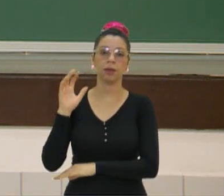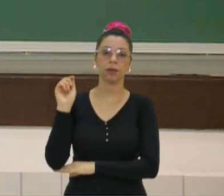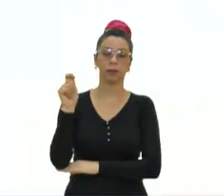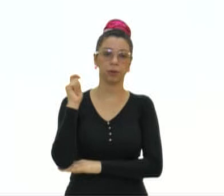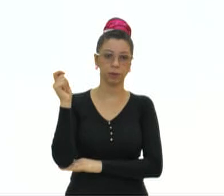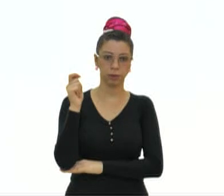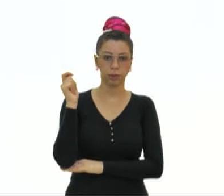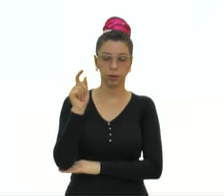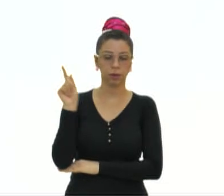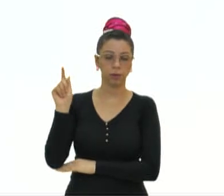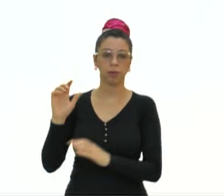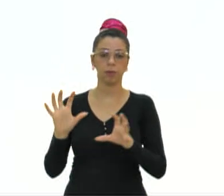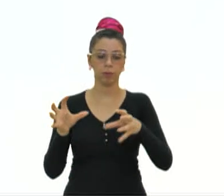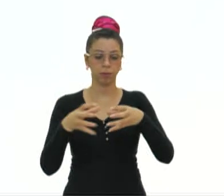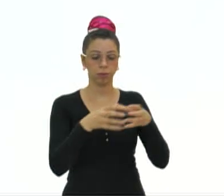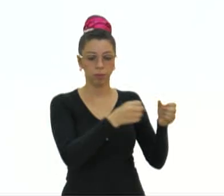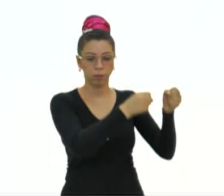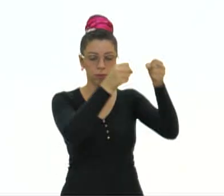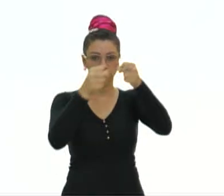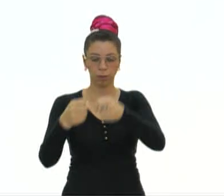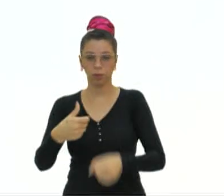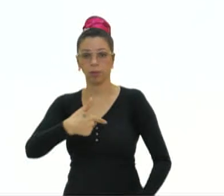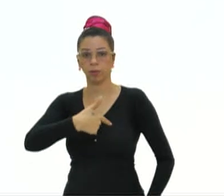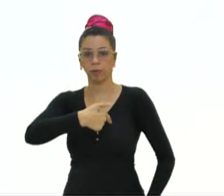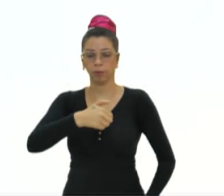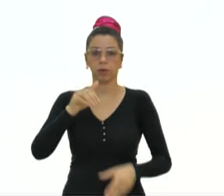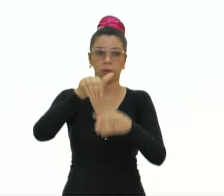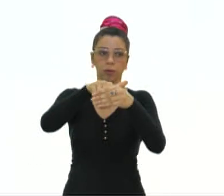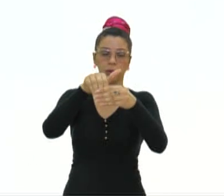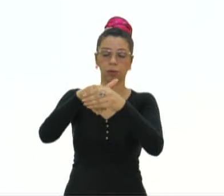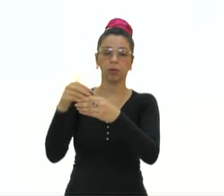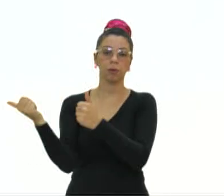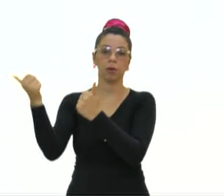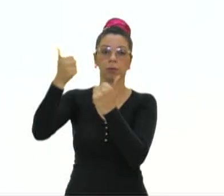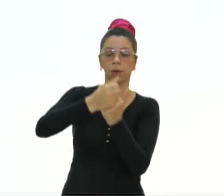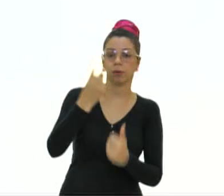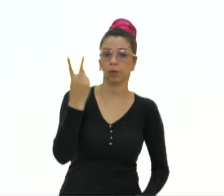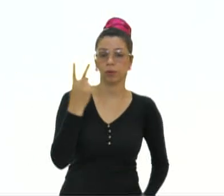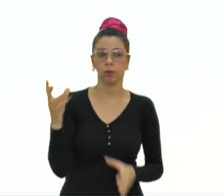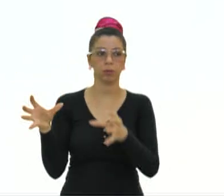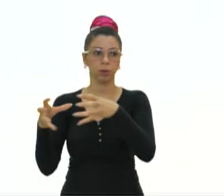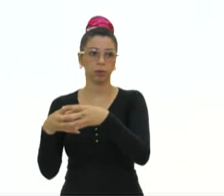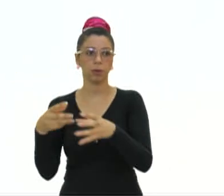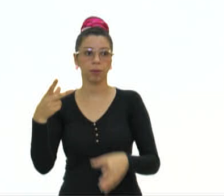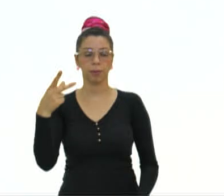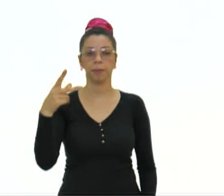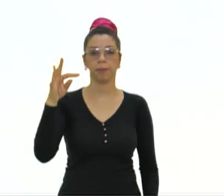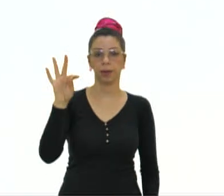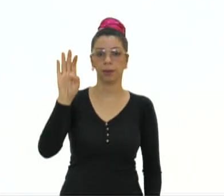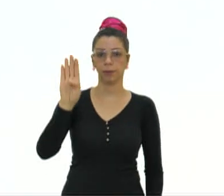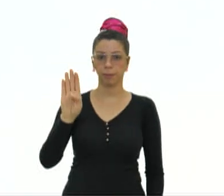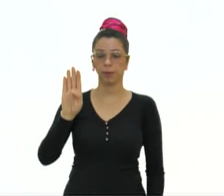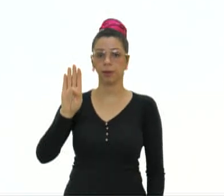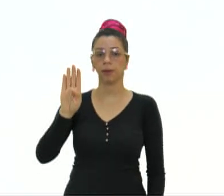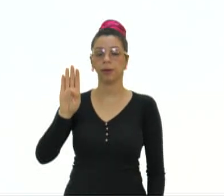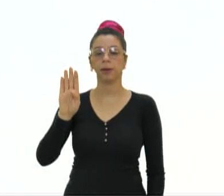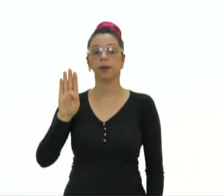então, coloca no governo novamente o Getúlio Vargas, apoiado pelos dois partidos, PTB e um partido de São